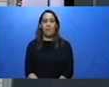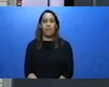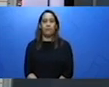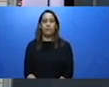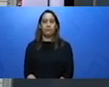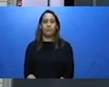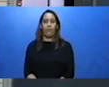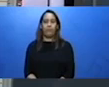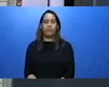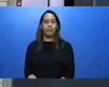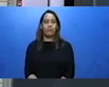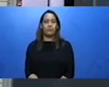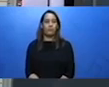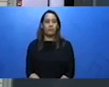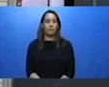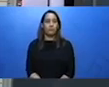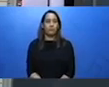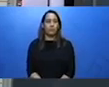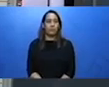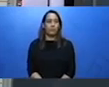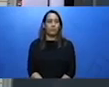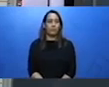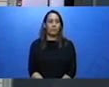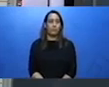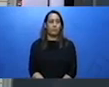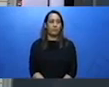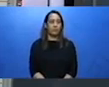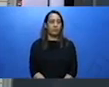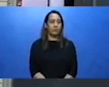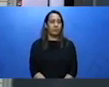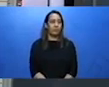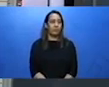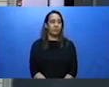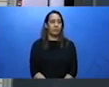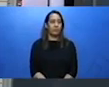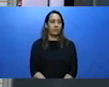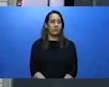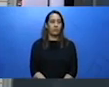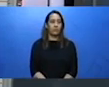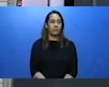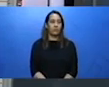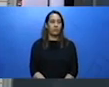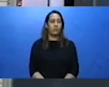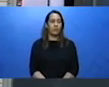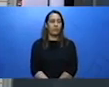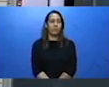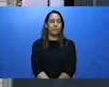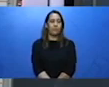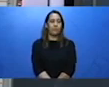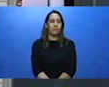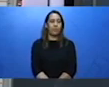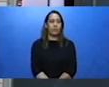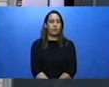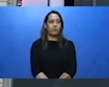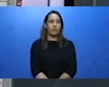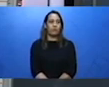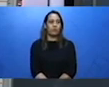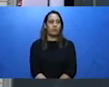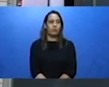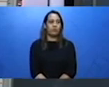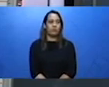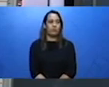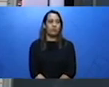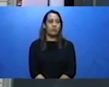no caso, ó, a gente vai usar o quê? Esse espacinho inferior que nós comentamos, que está lá na